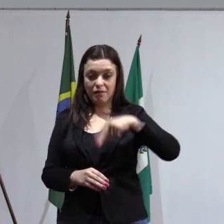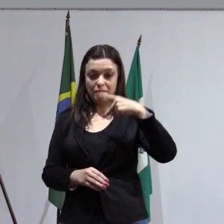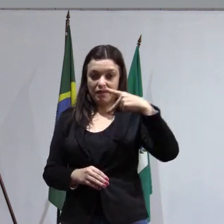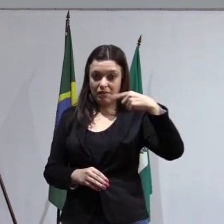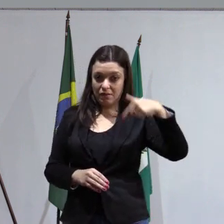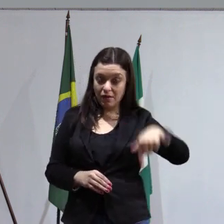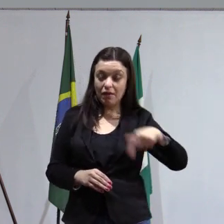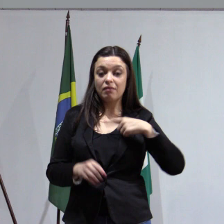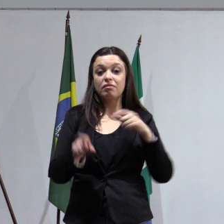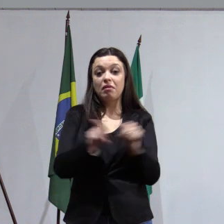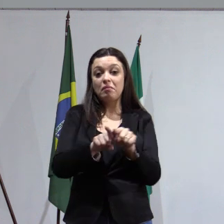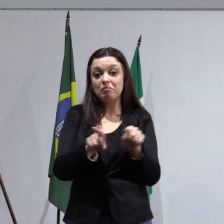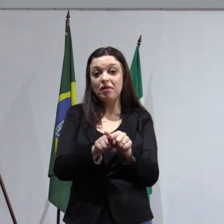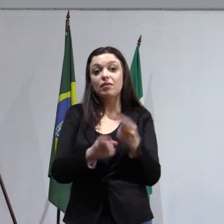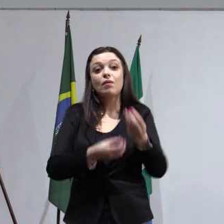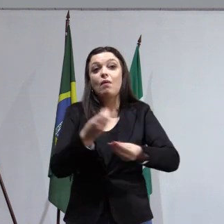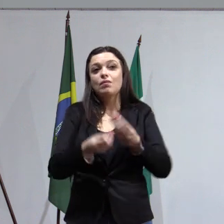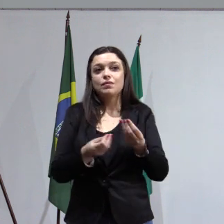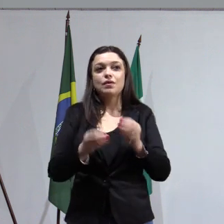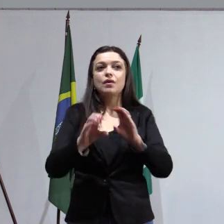Como que esse comitê gestor